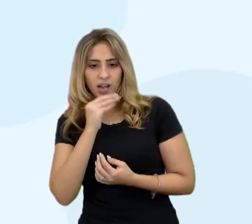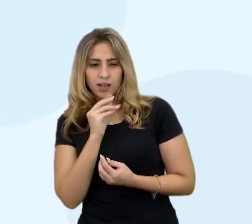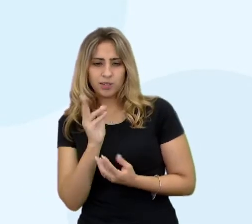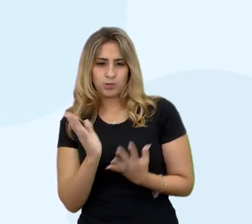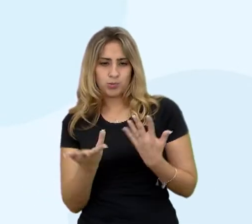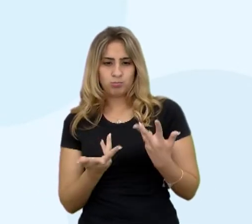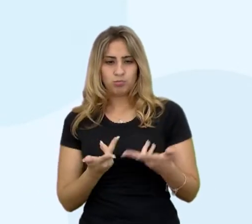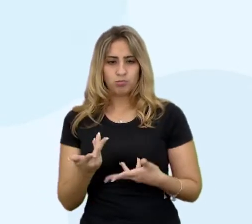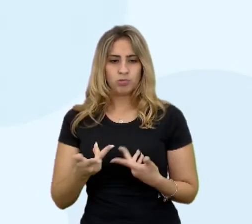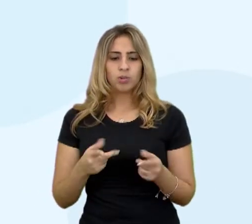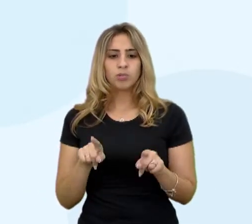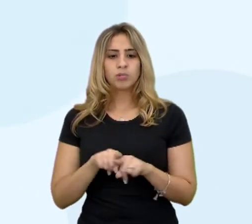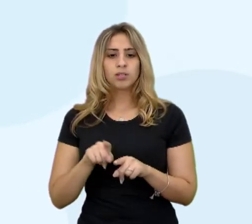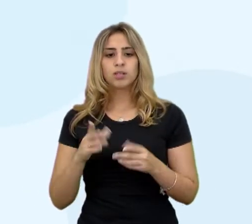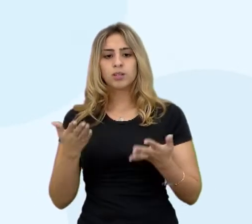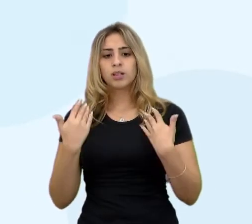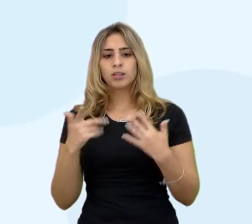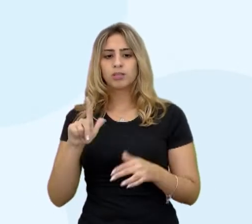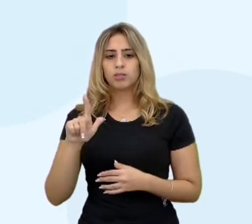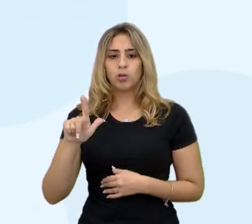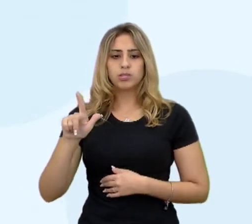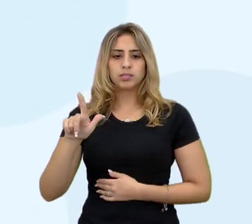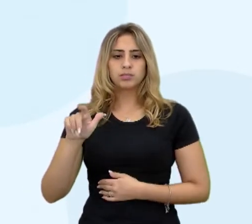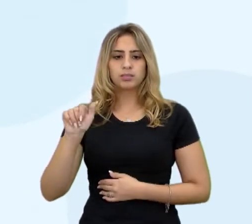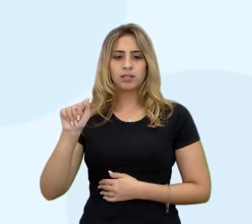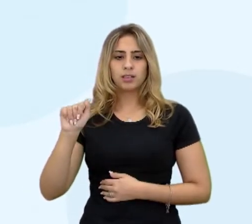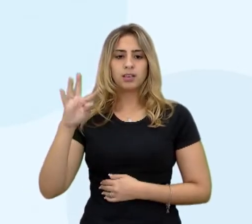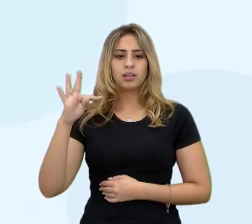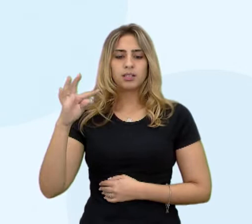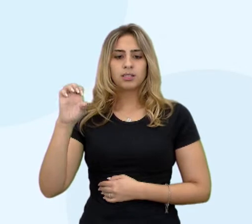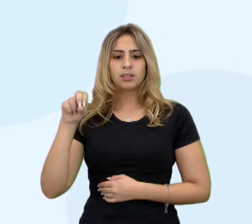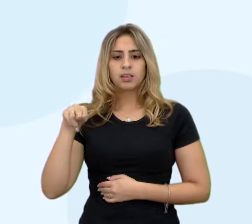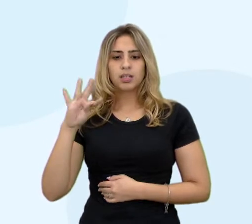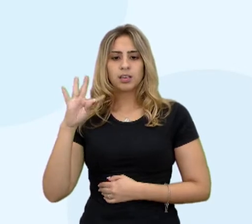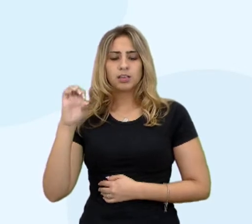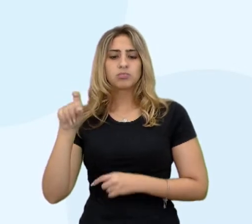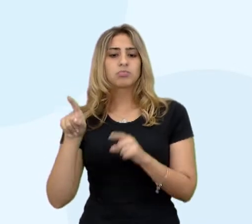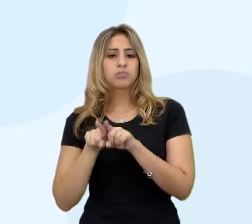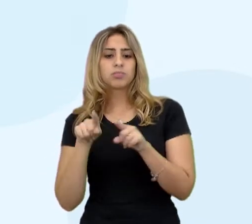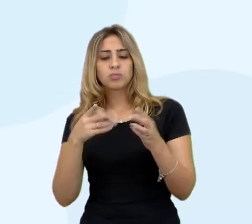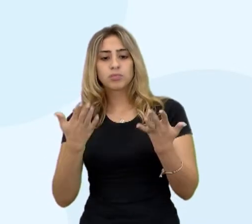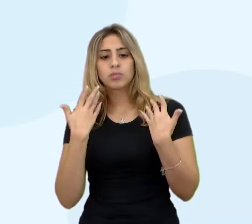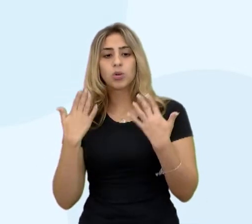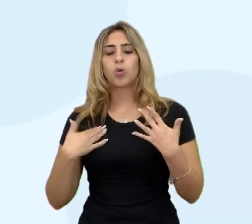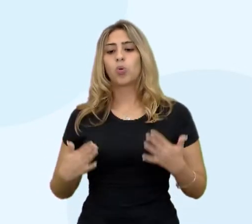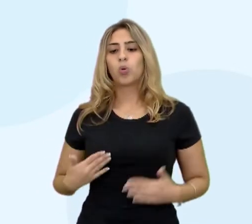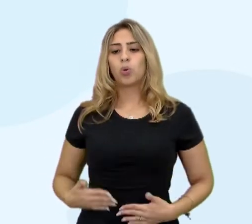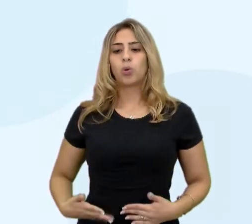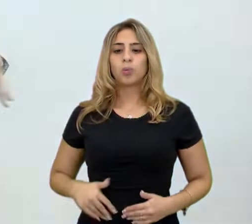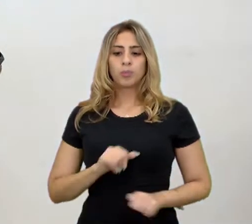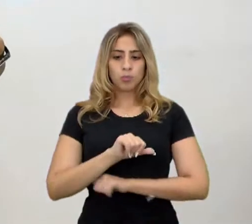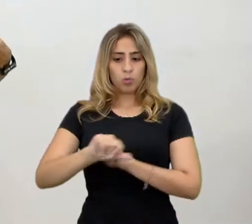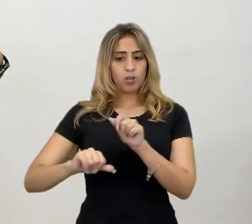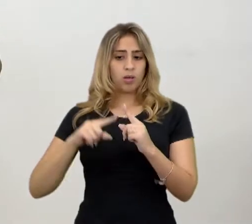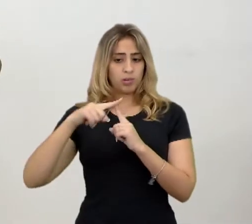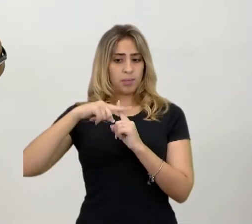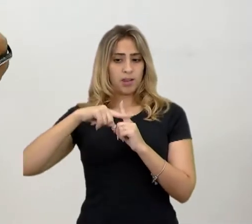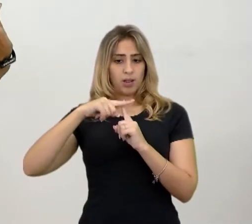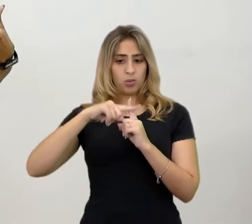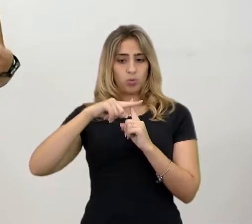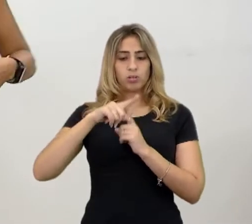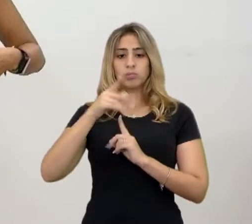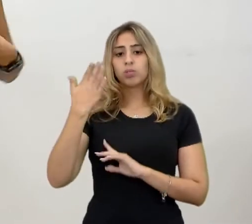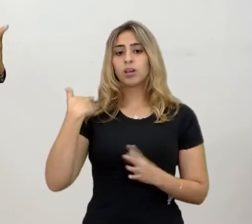daqui a pouco, ou calor latente, né? O calor sensível é o calor que faz um corpo mudar a temperatura, enquanto que o